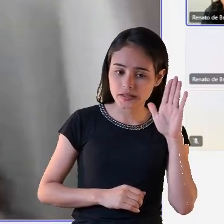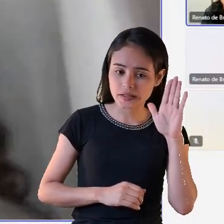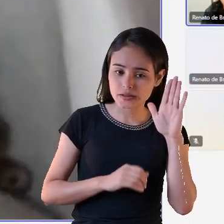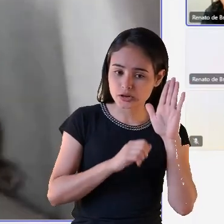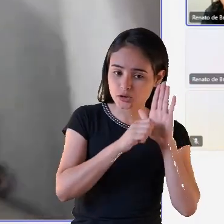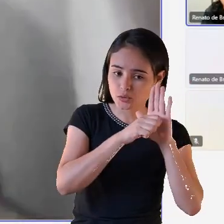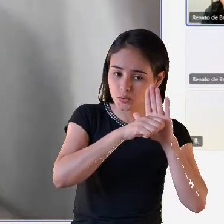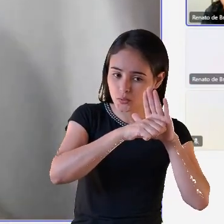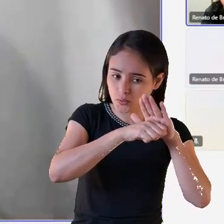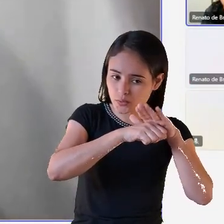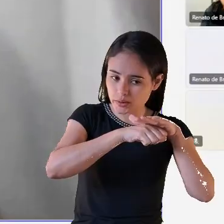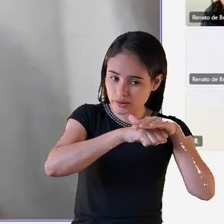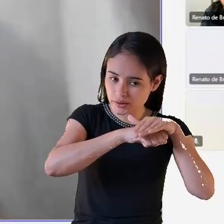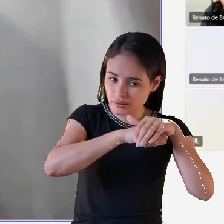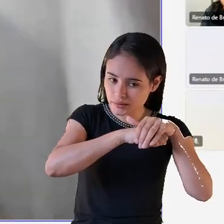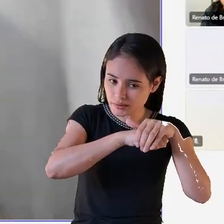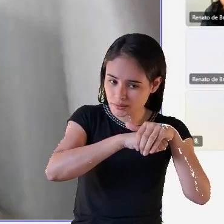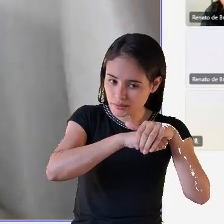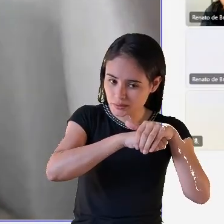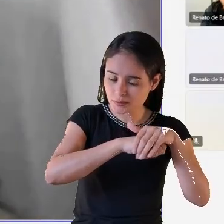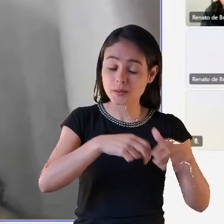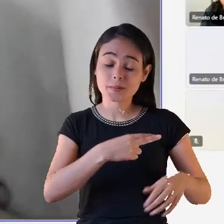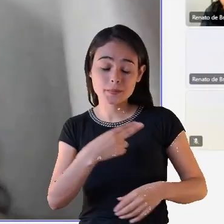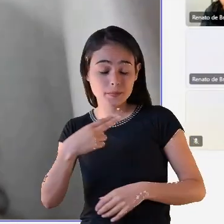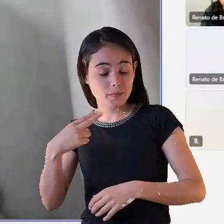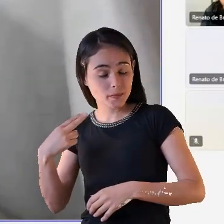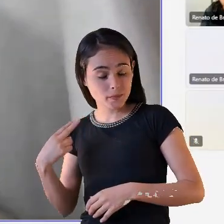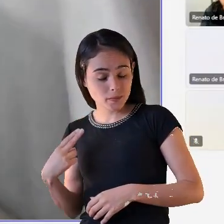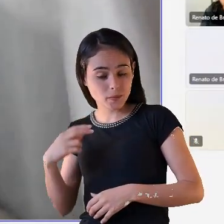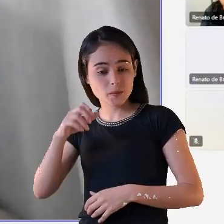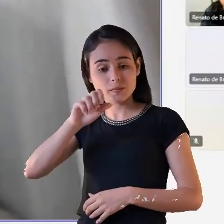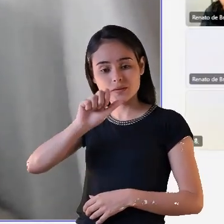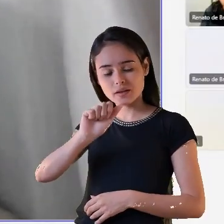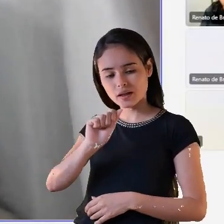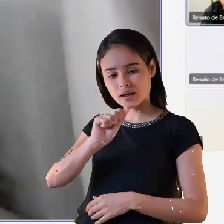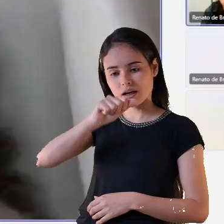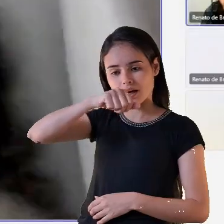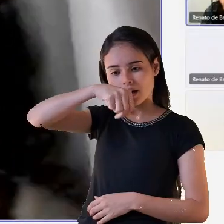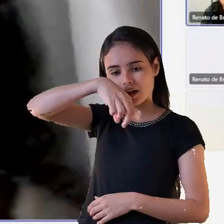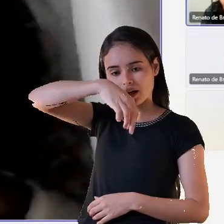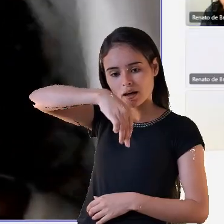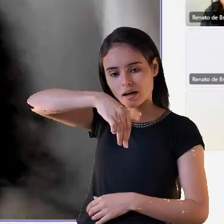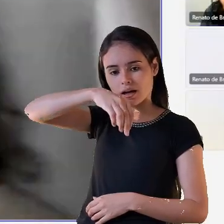Como o Lelo falou, eu sou Amanda, eu sou a